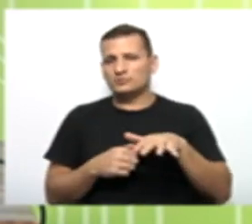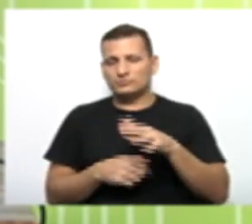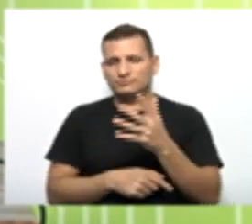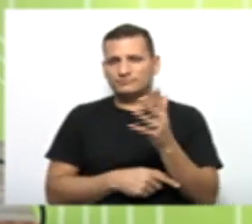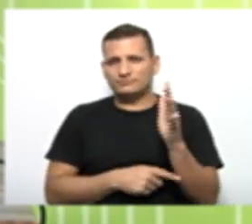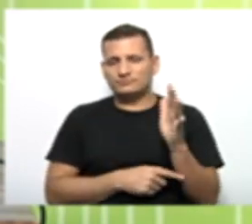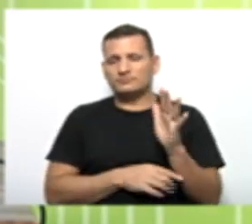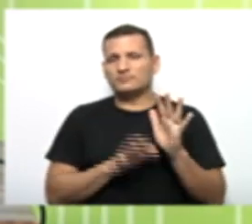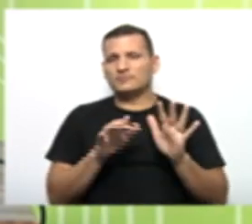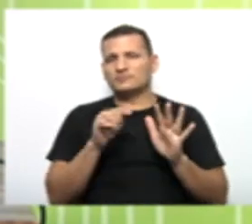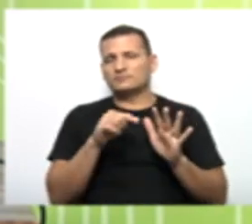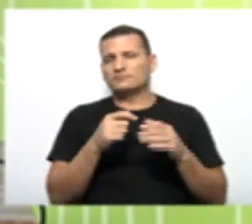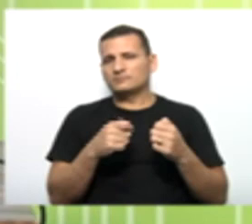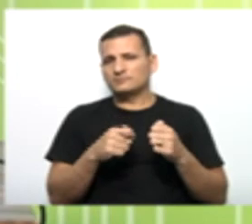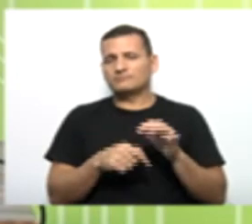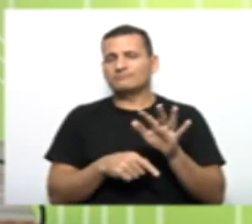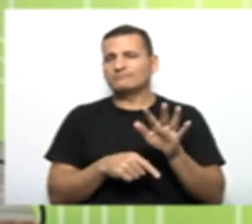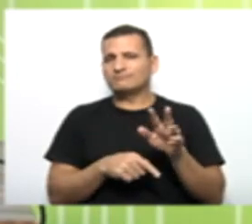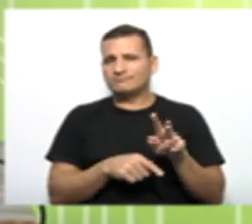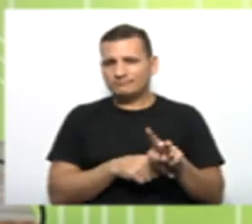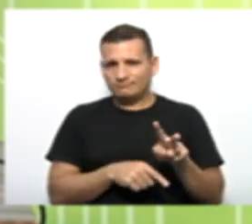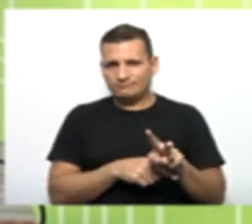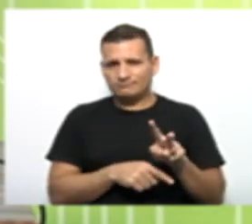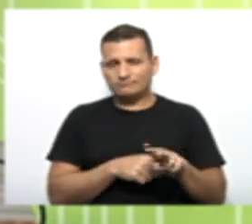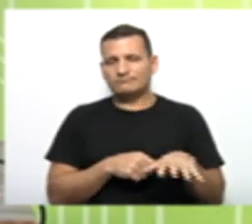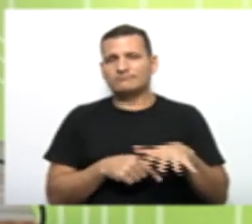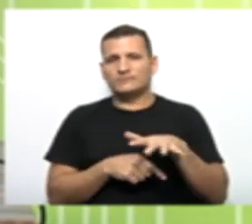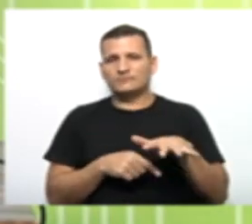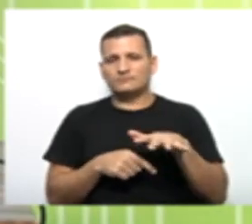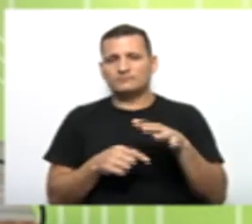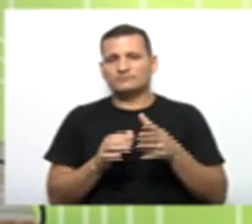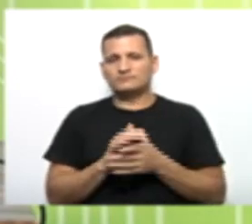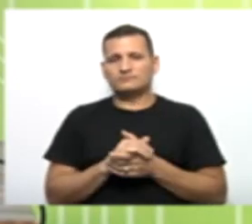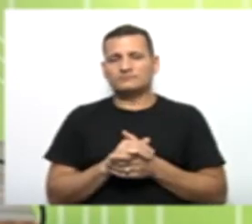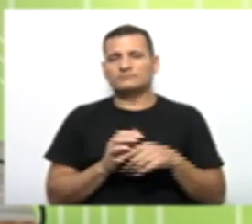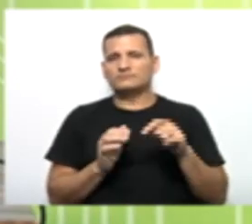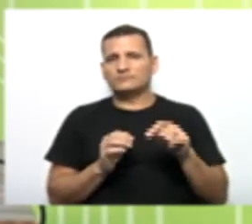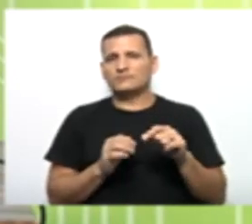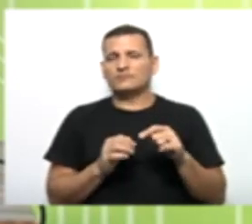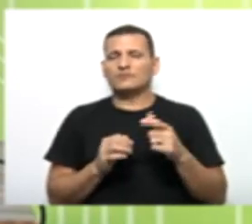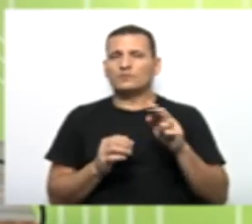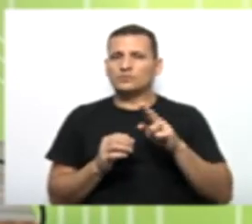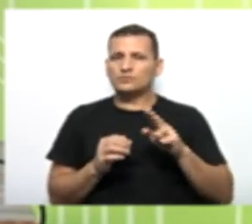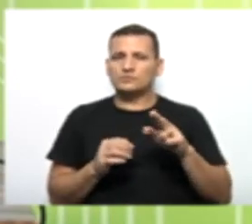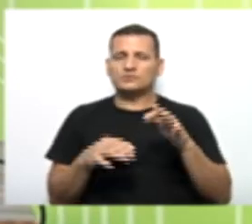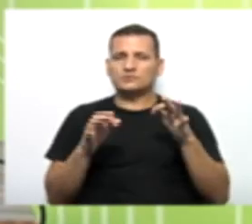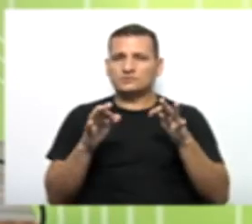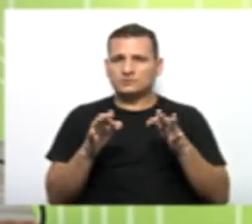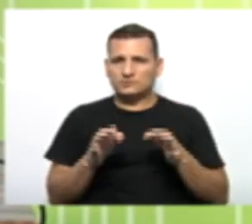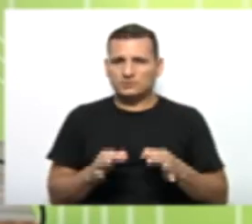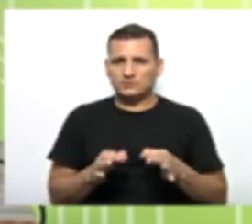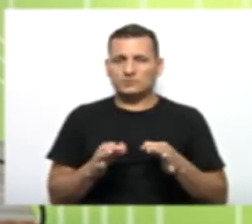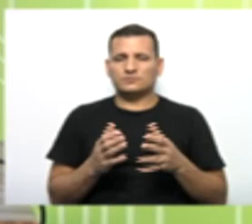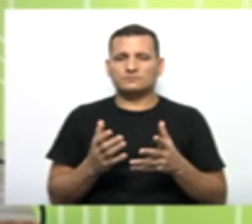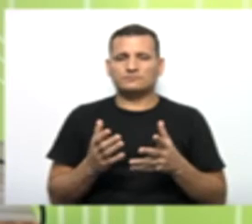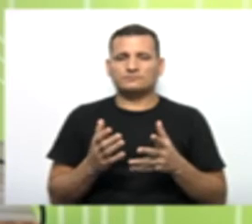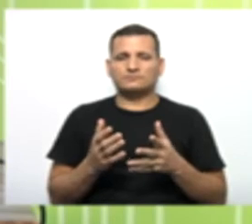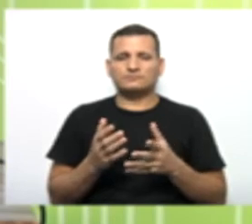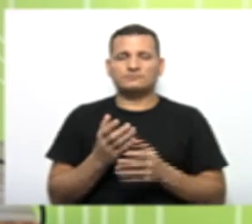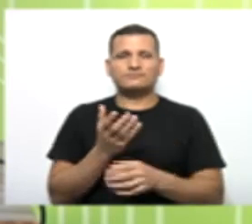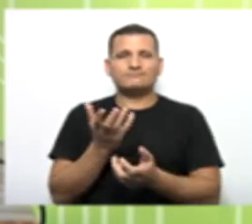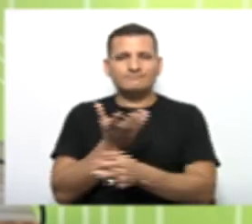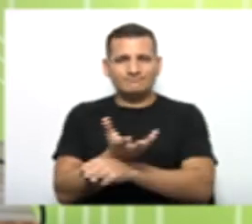que efetivamente proteger o meio ambiente, seja através de manejo adequado das pastagens, para que